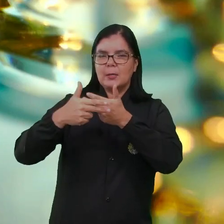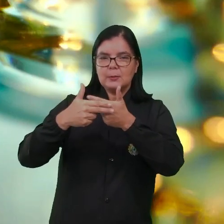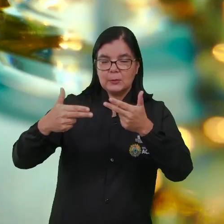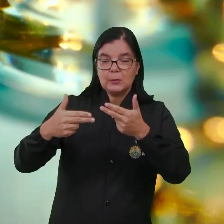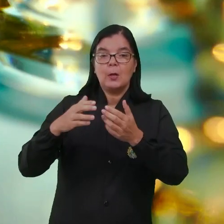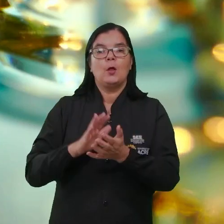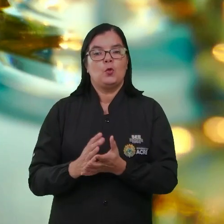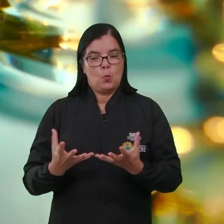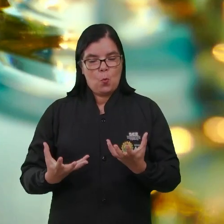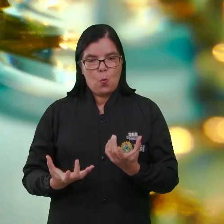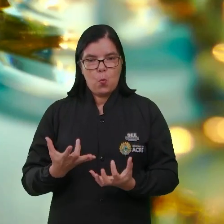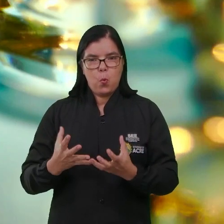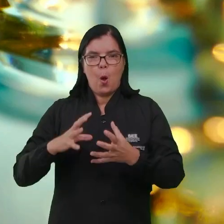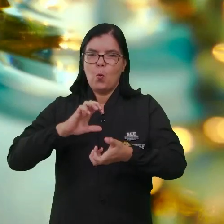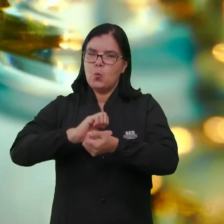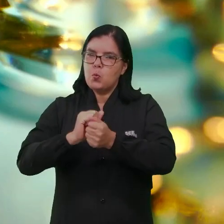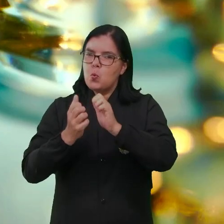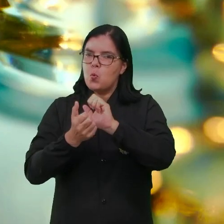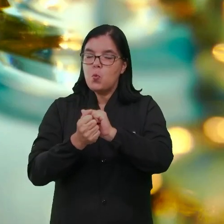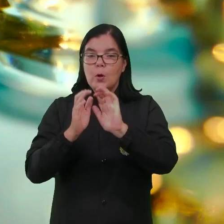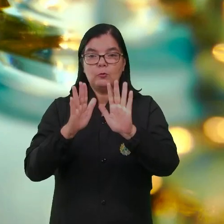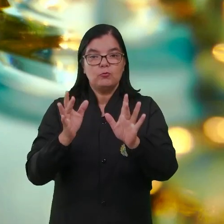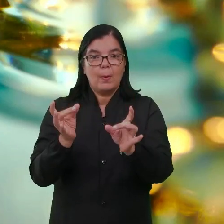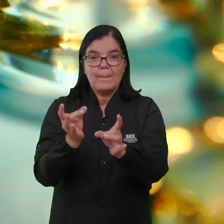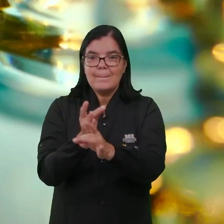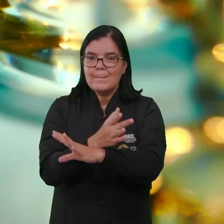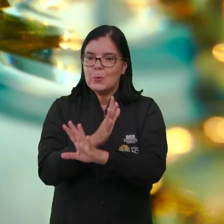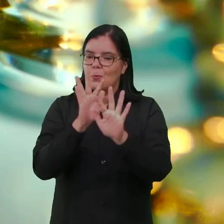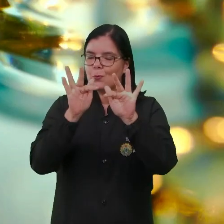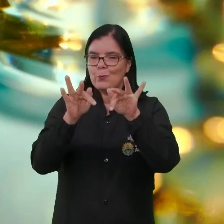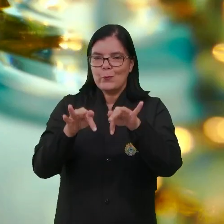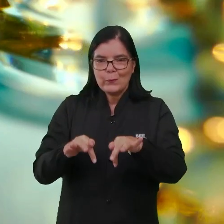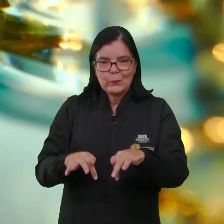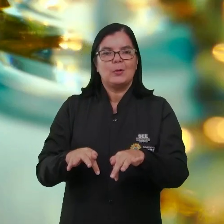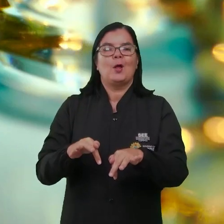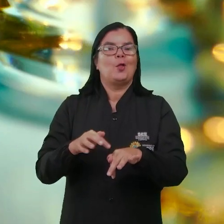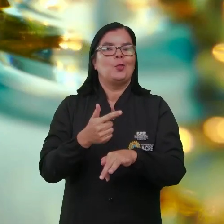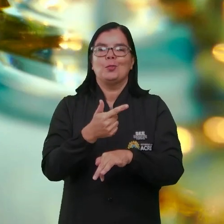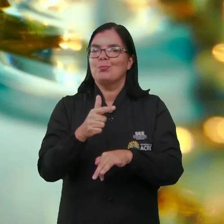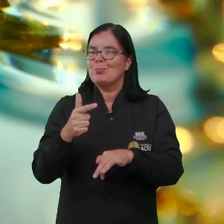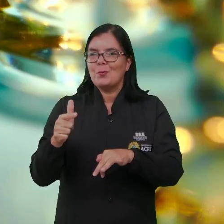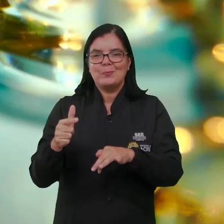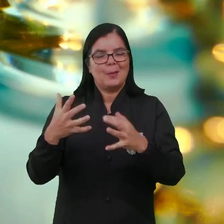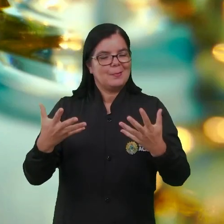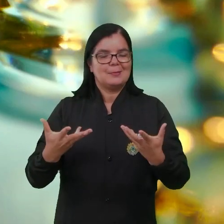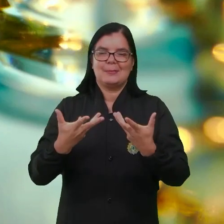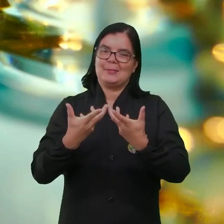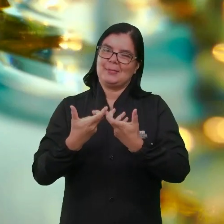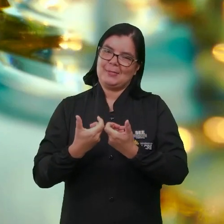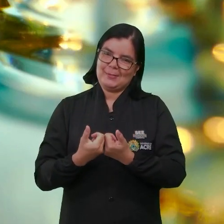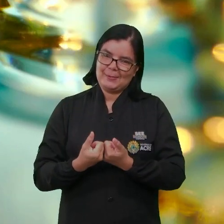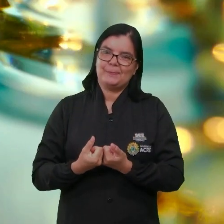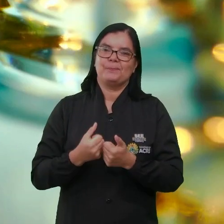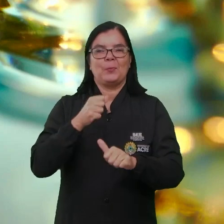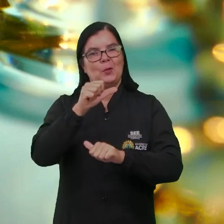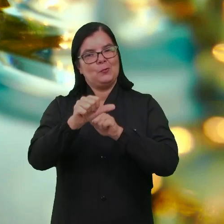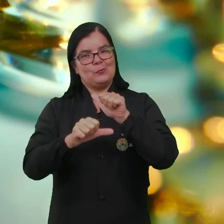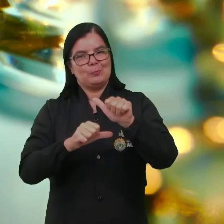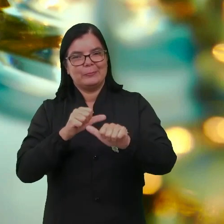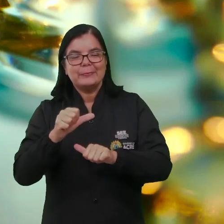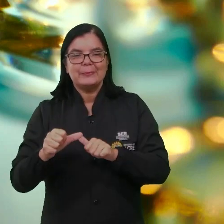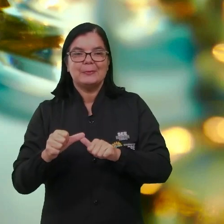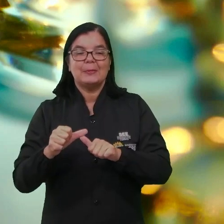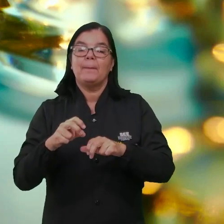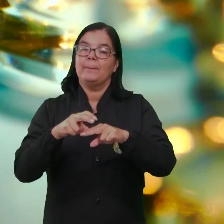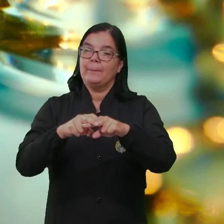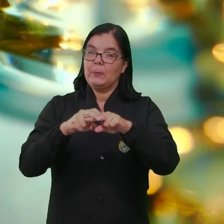das cerâmicas, né, depois que elas já estão ali no seu produto final, né, elas não vão ter essa capacidade de deformação.